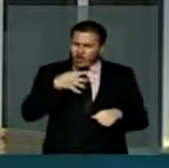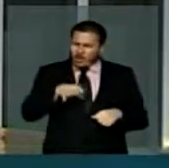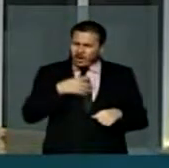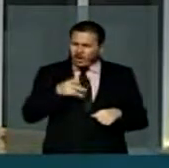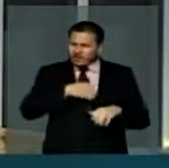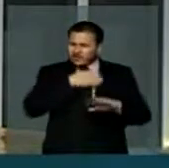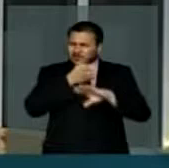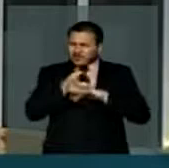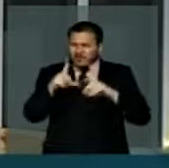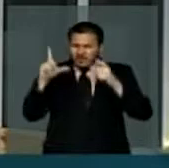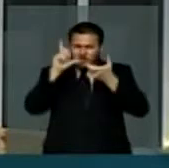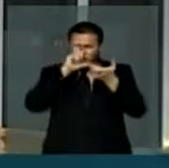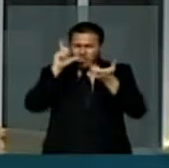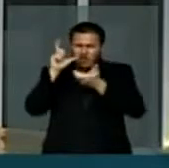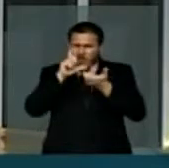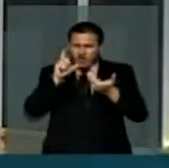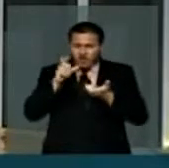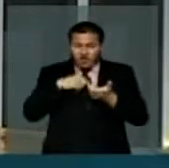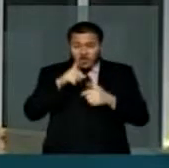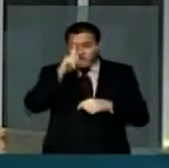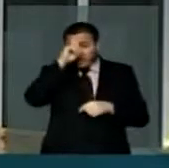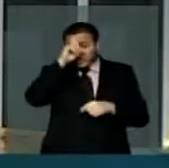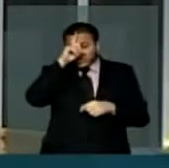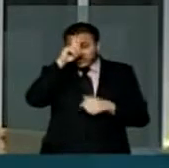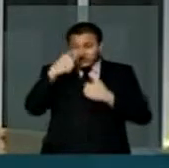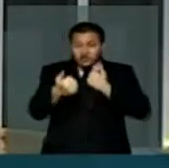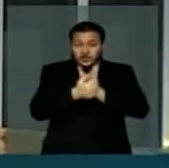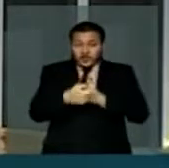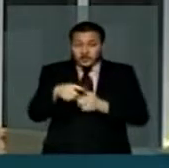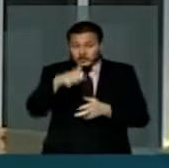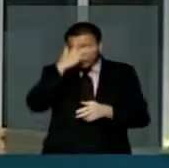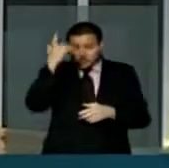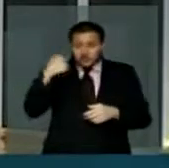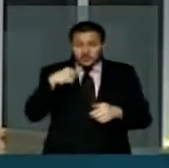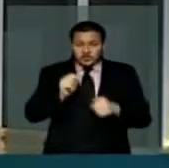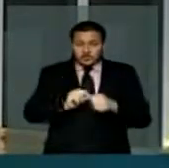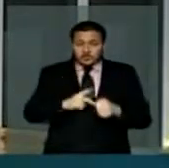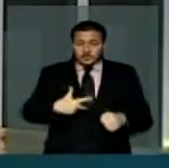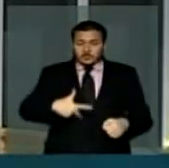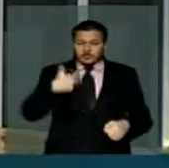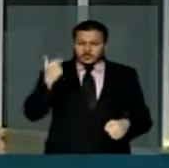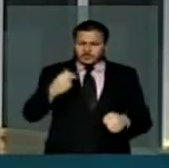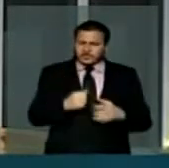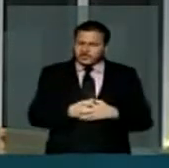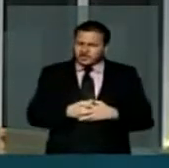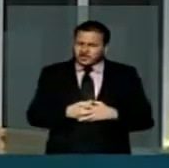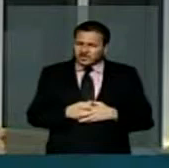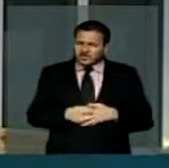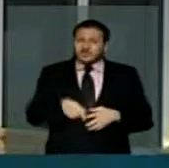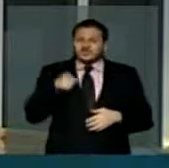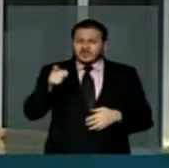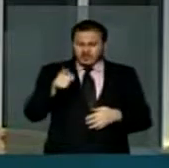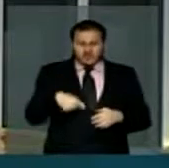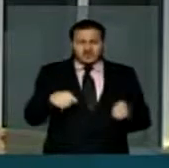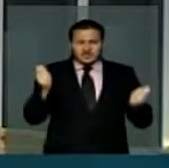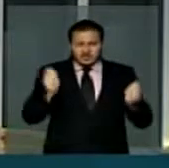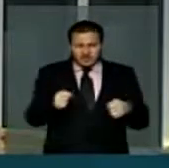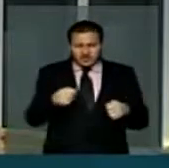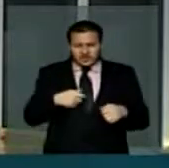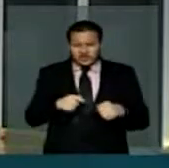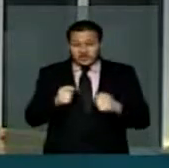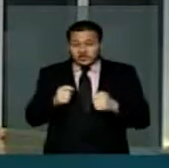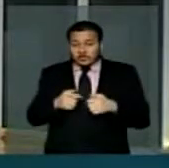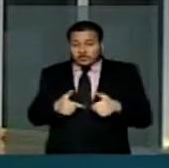às portas de um hospital no dia de um político realizar um procedimento cardíaco? Dedicaria suas